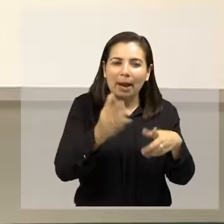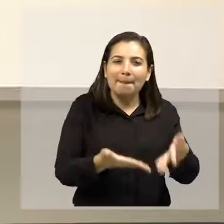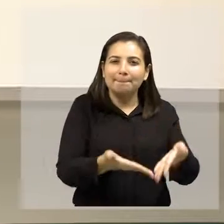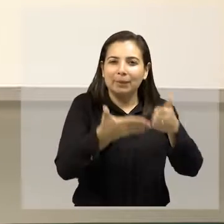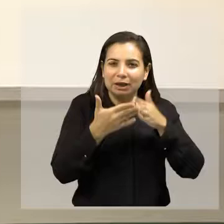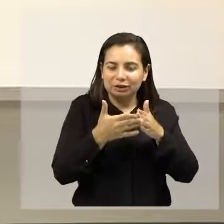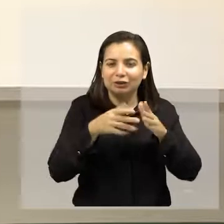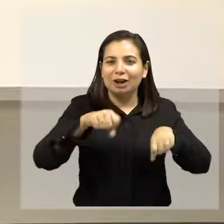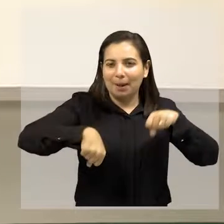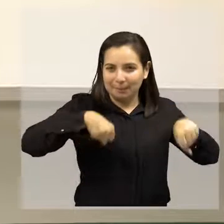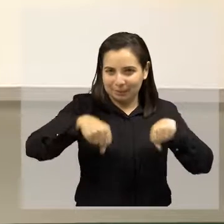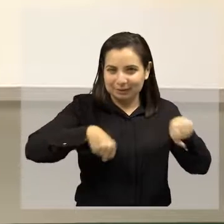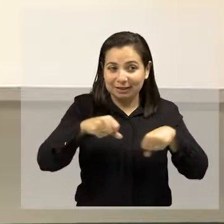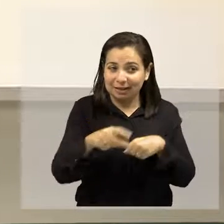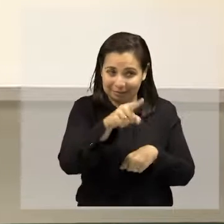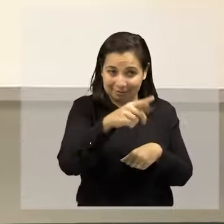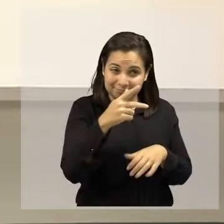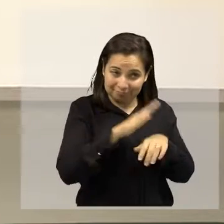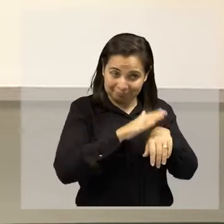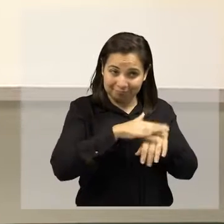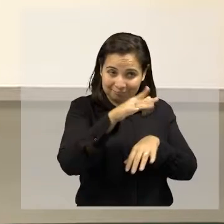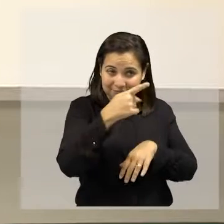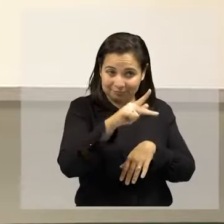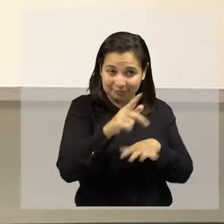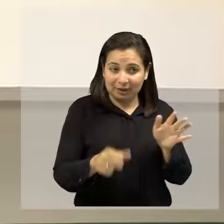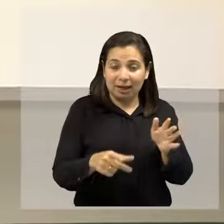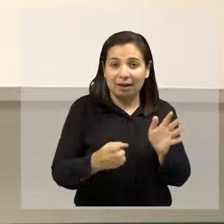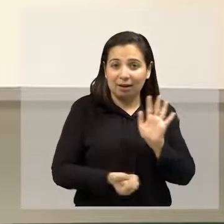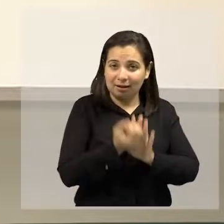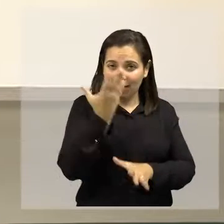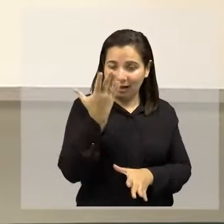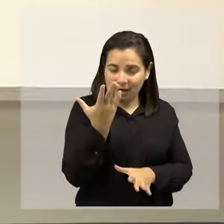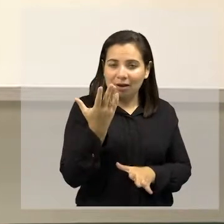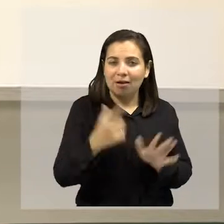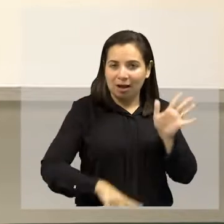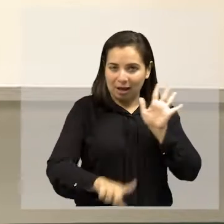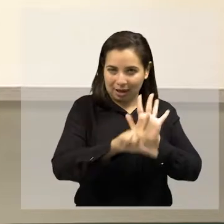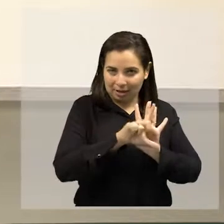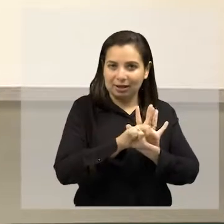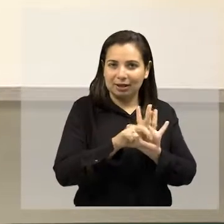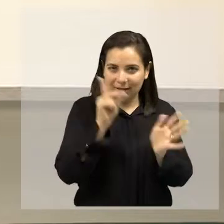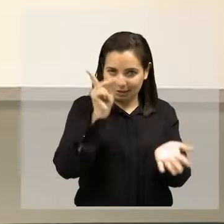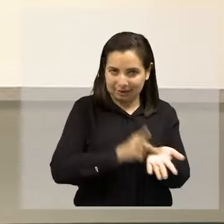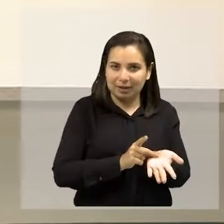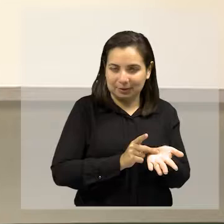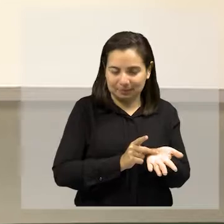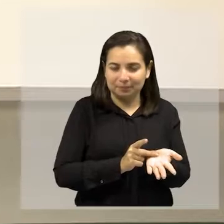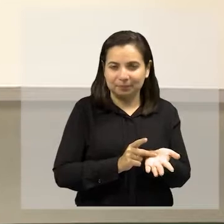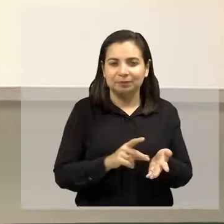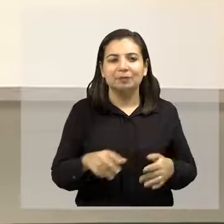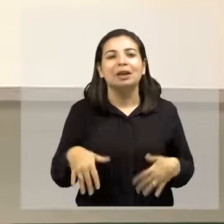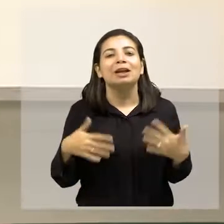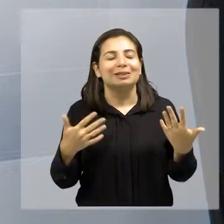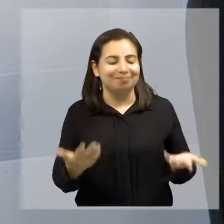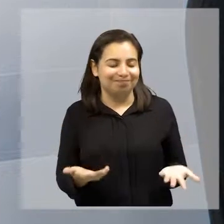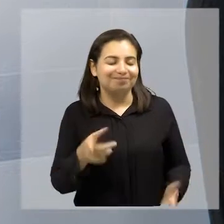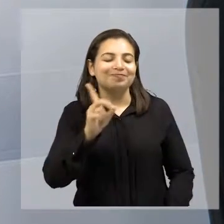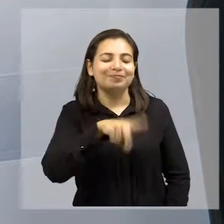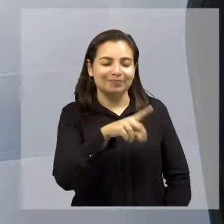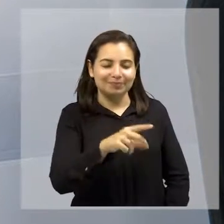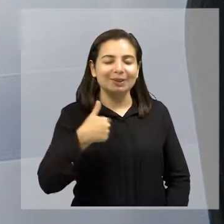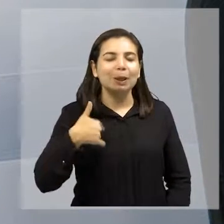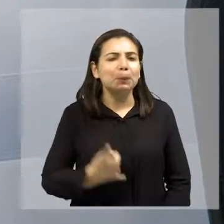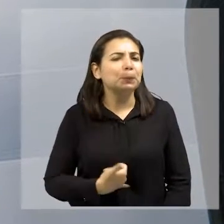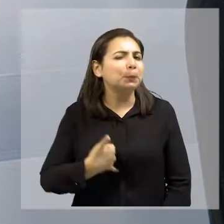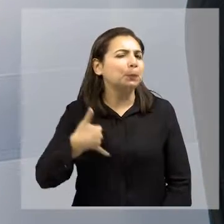senhor é o autor da lei que criou o bicicletar. é algo que me enche de